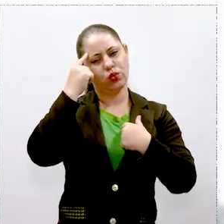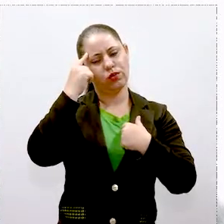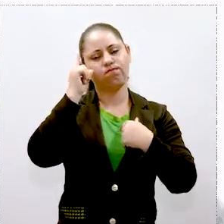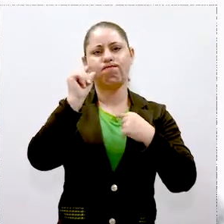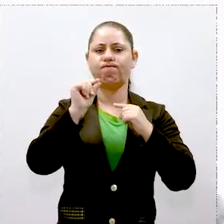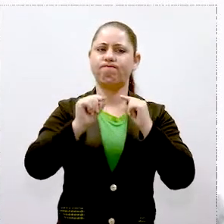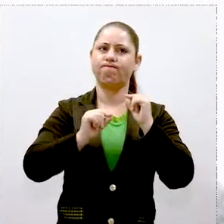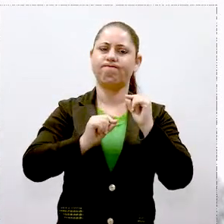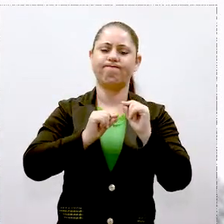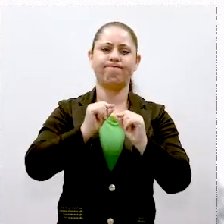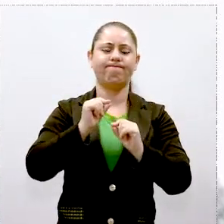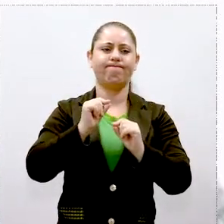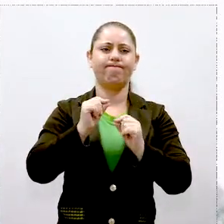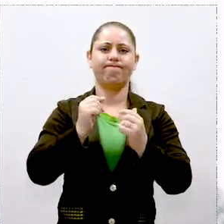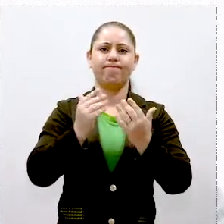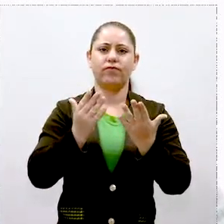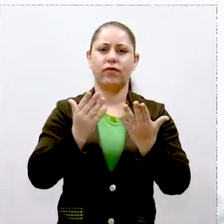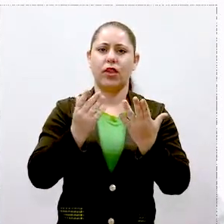que